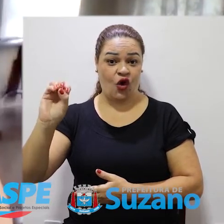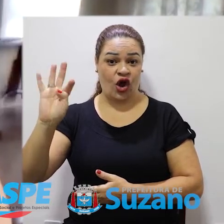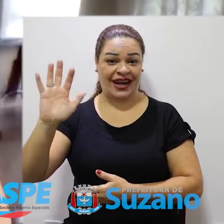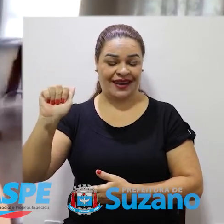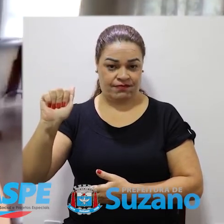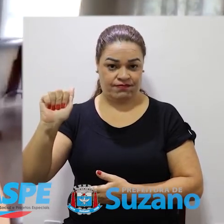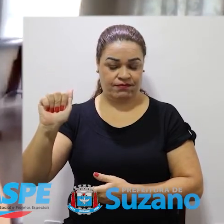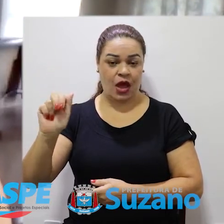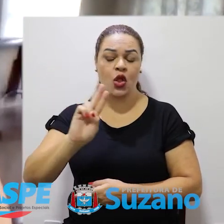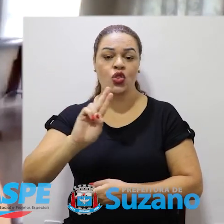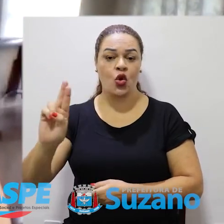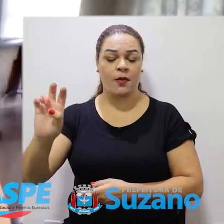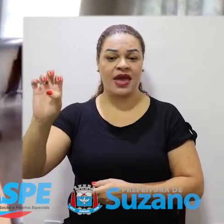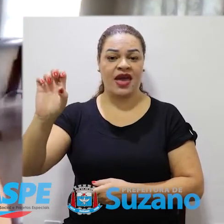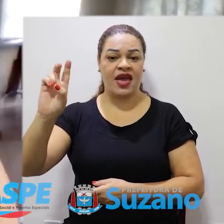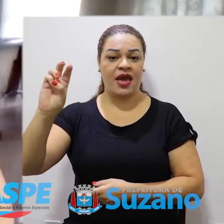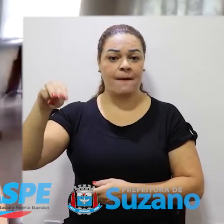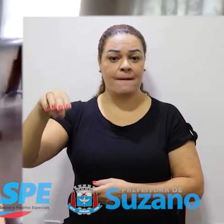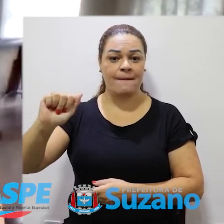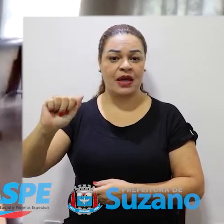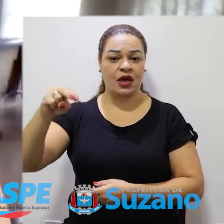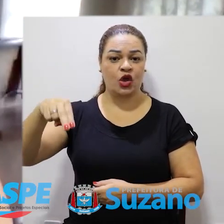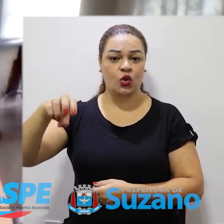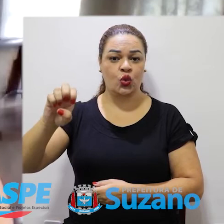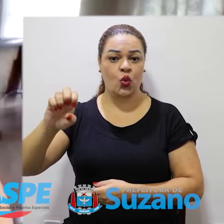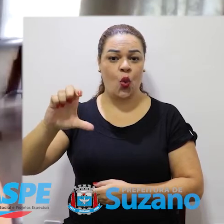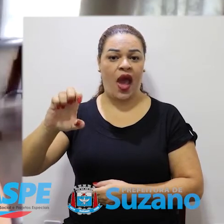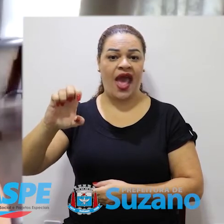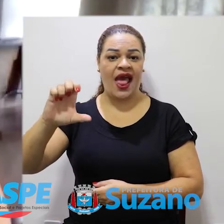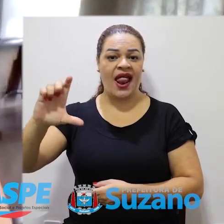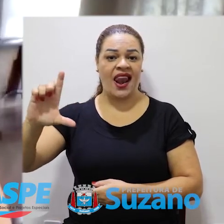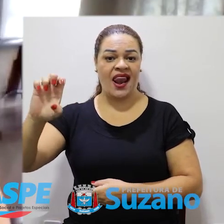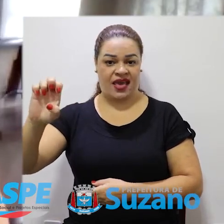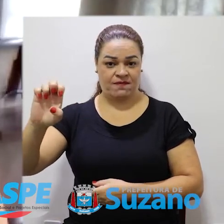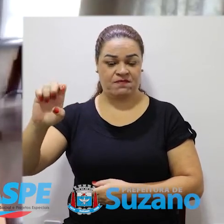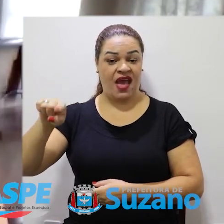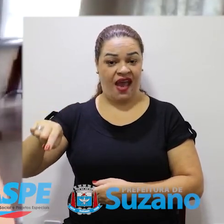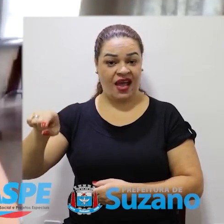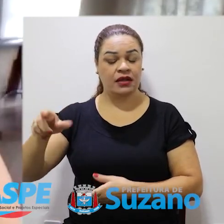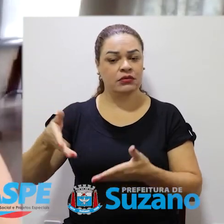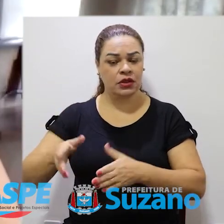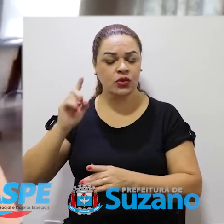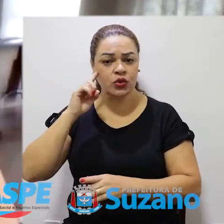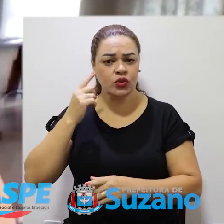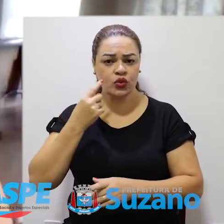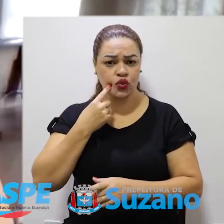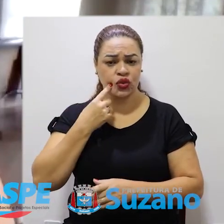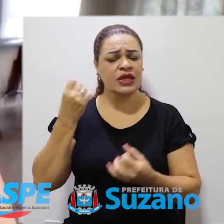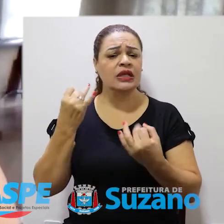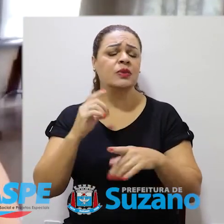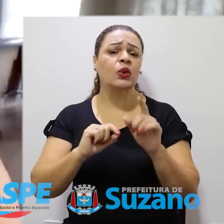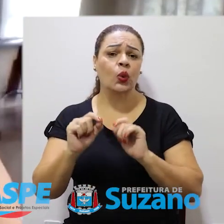né, a Emmanuelle, e ela escreveu esse livro que chama Voo da Gaivota, e ela é surda. E aí ela conta